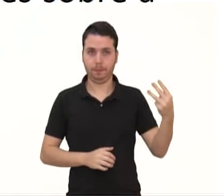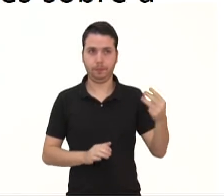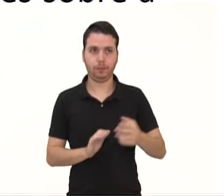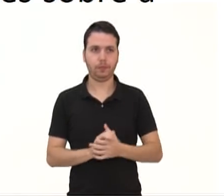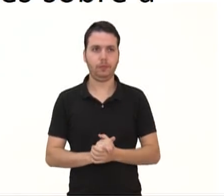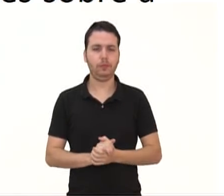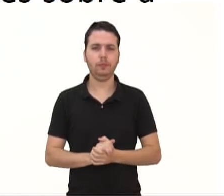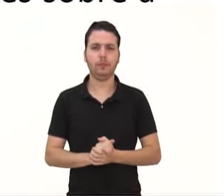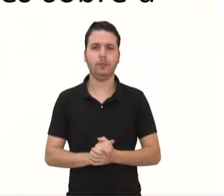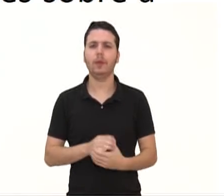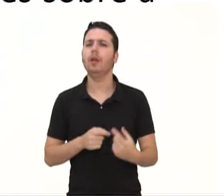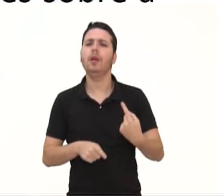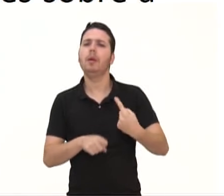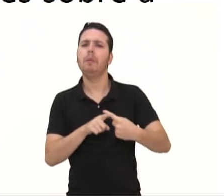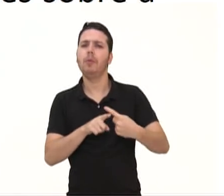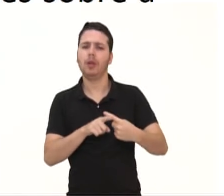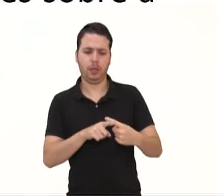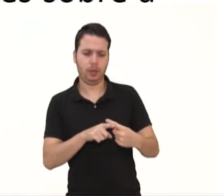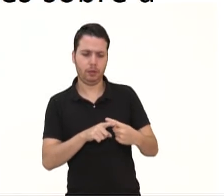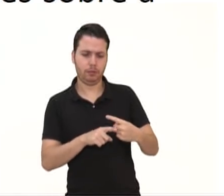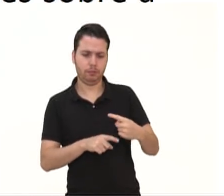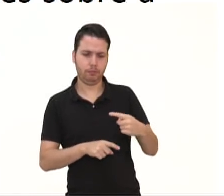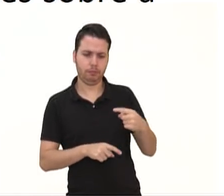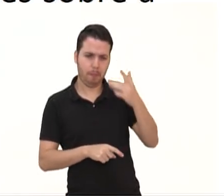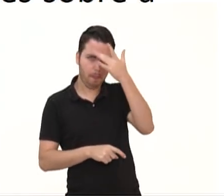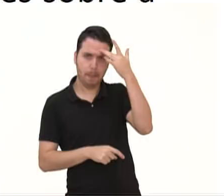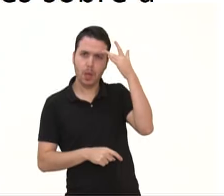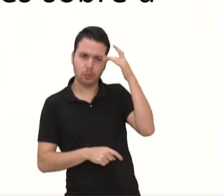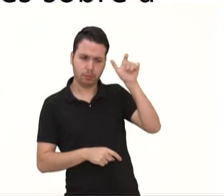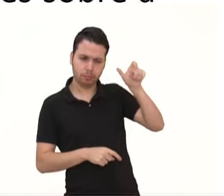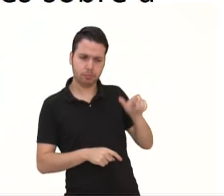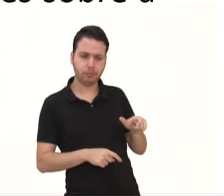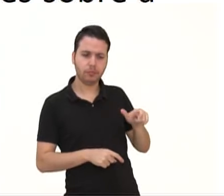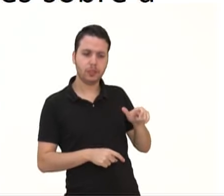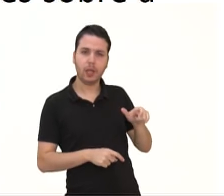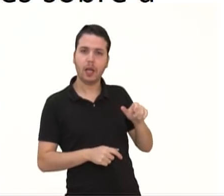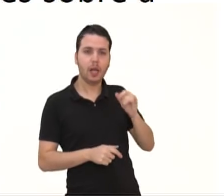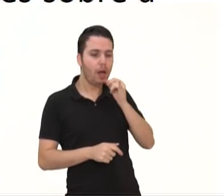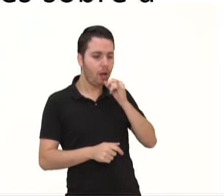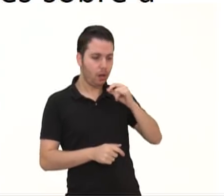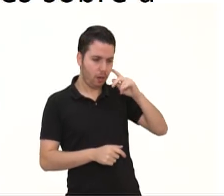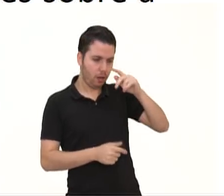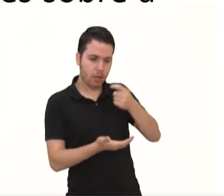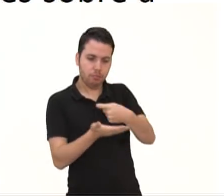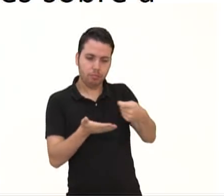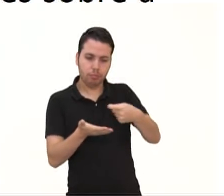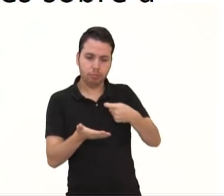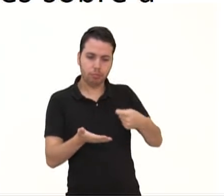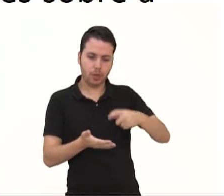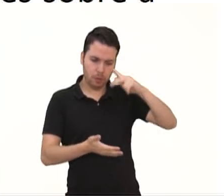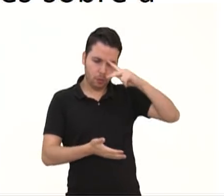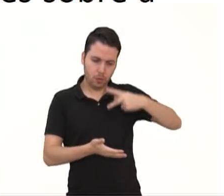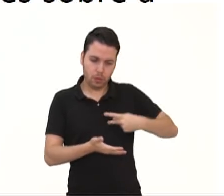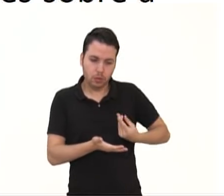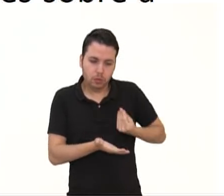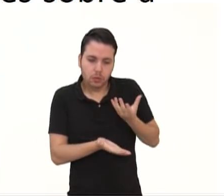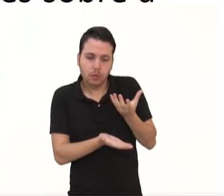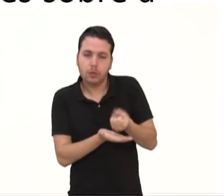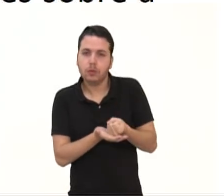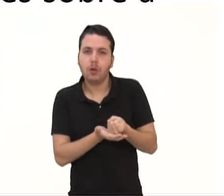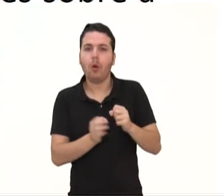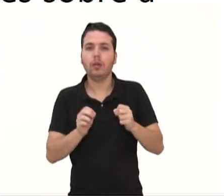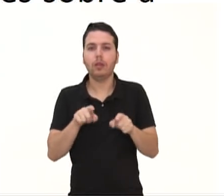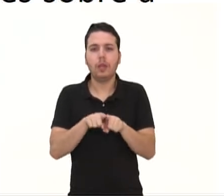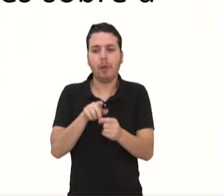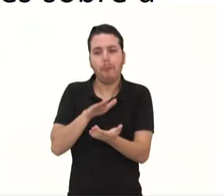pessoa escreve ou publica uma autobiografia? Não precisa você copiar a resposta inteira,